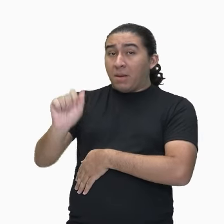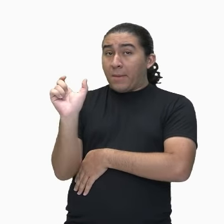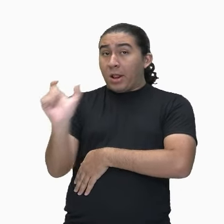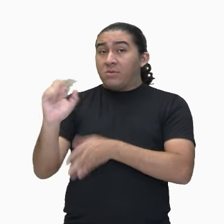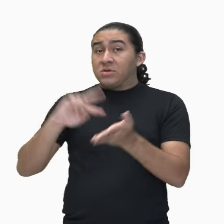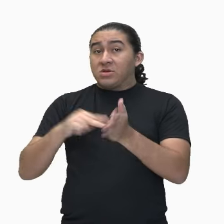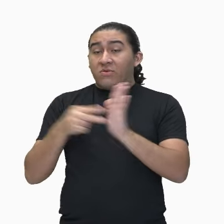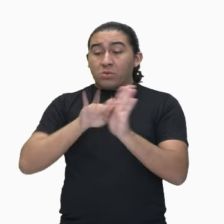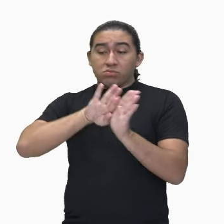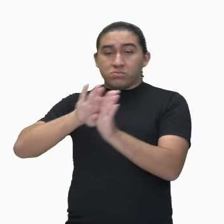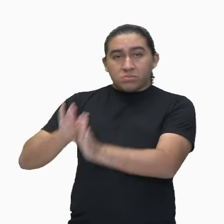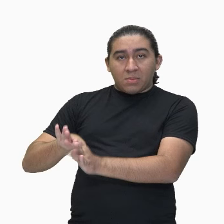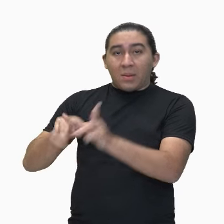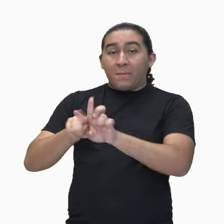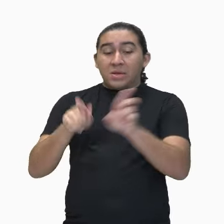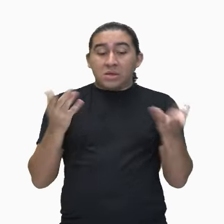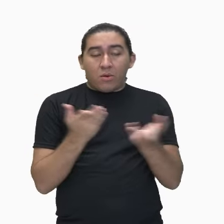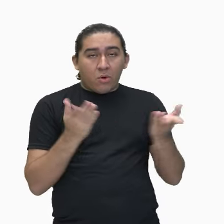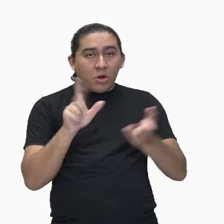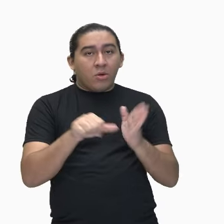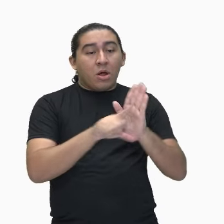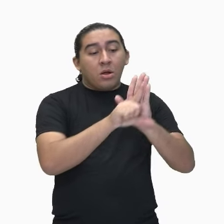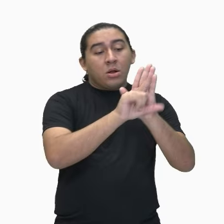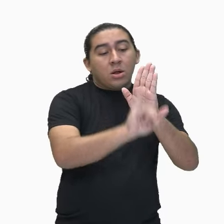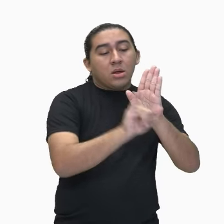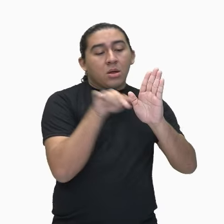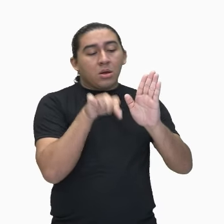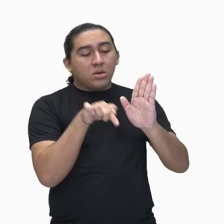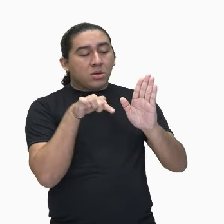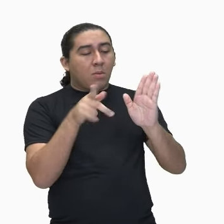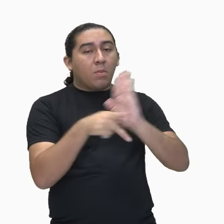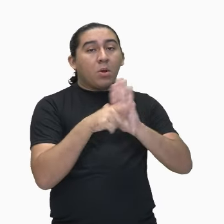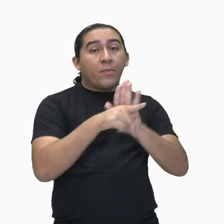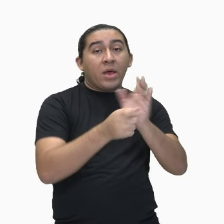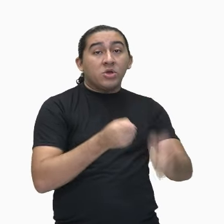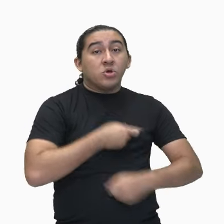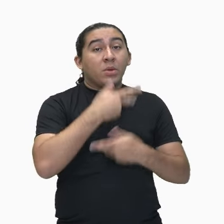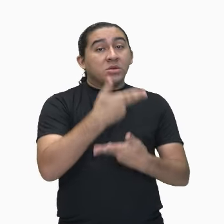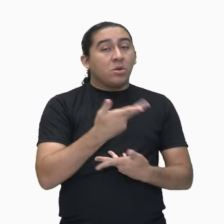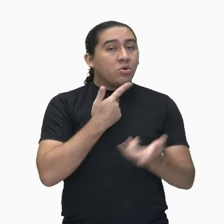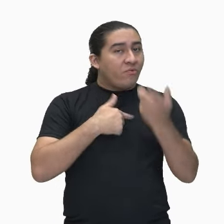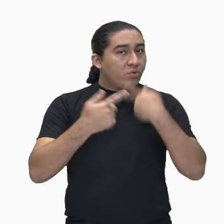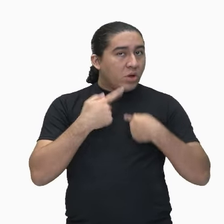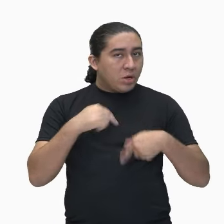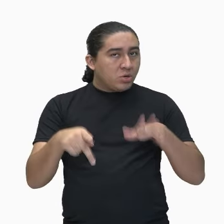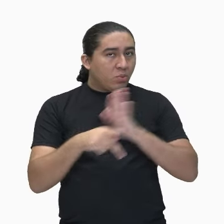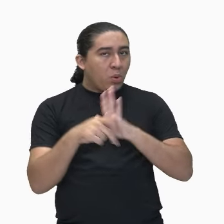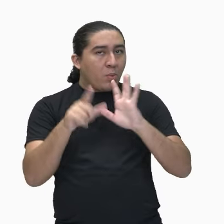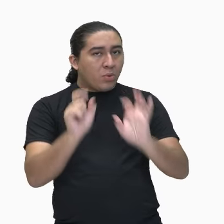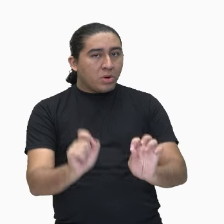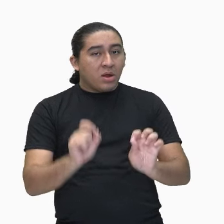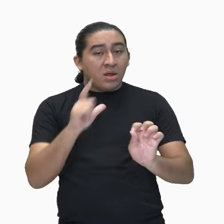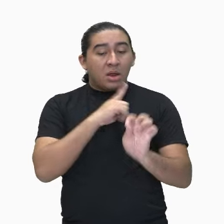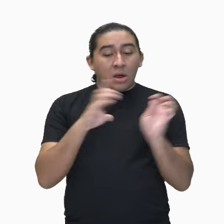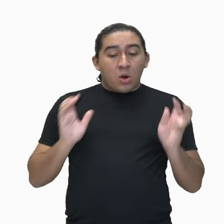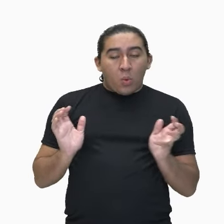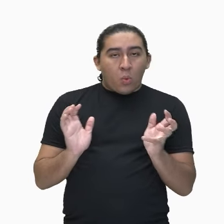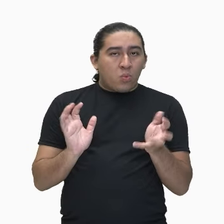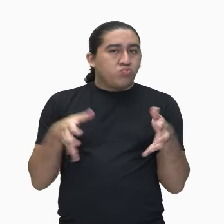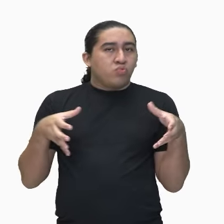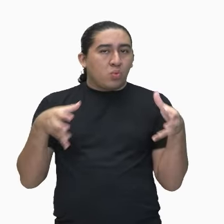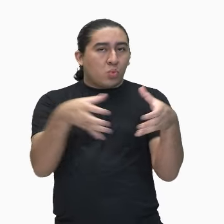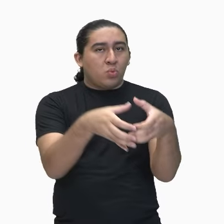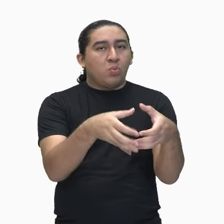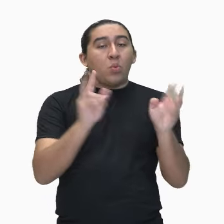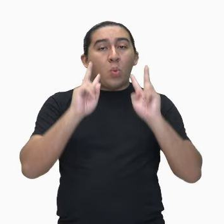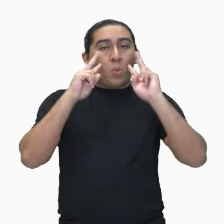Mas aqui, a ideia da lei como expressão da vontade de uma coletividade